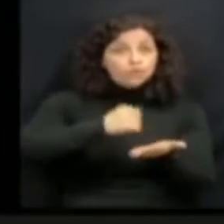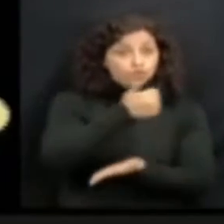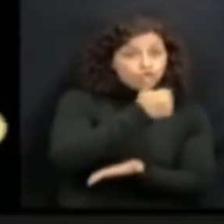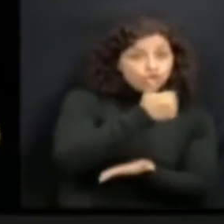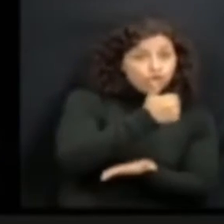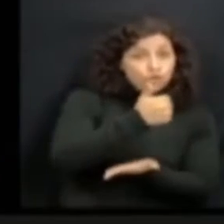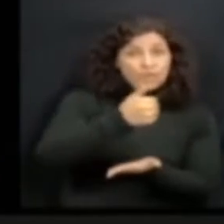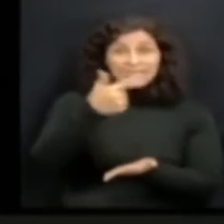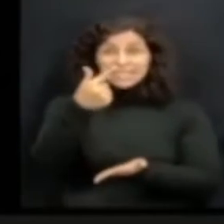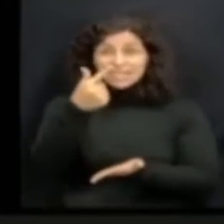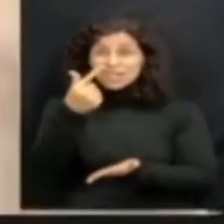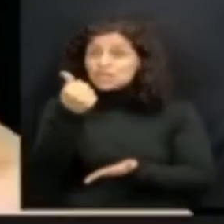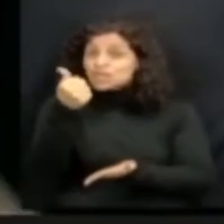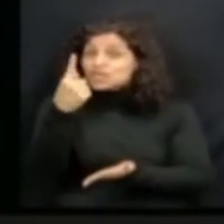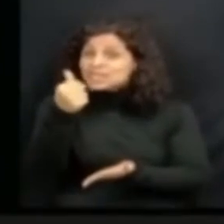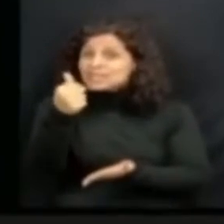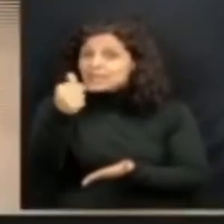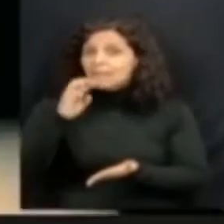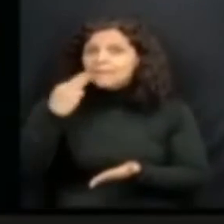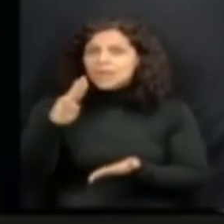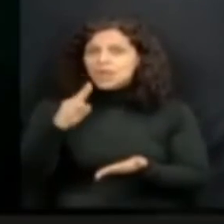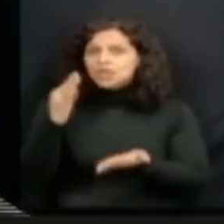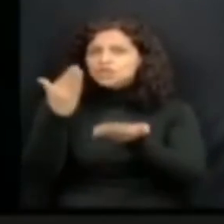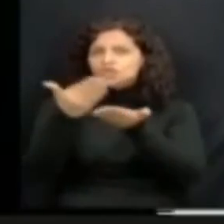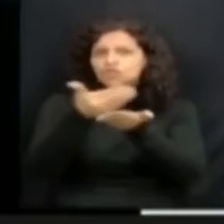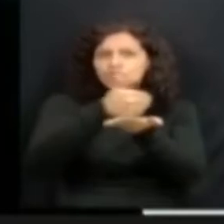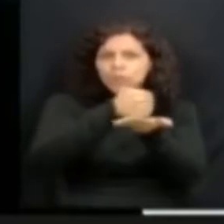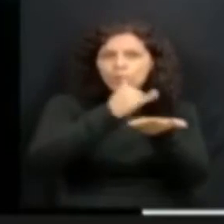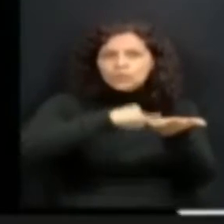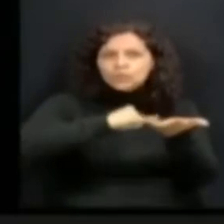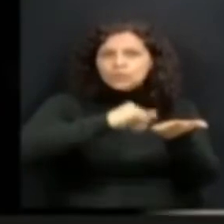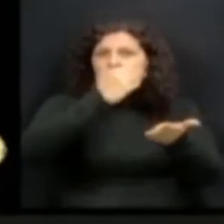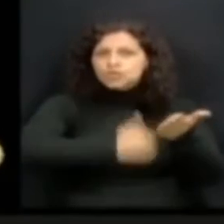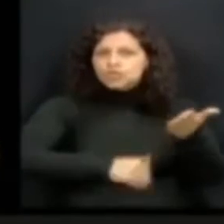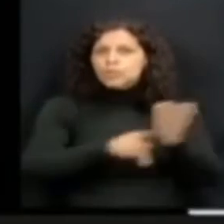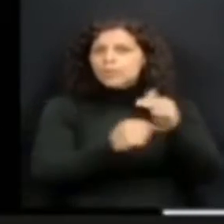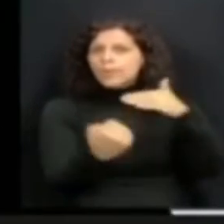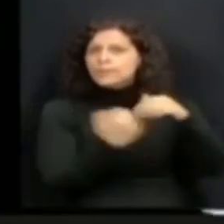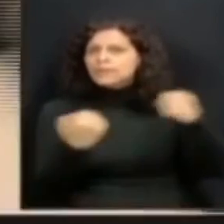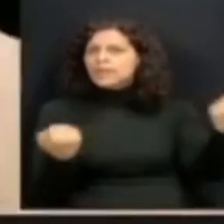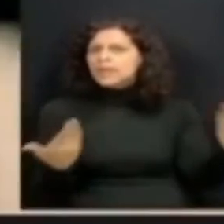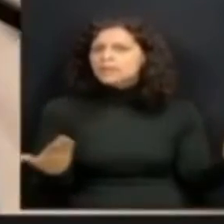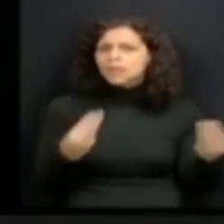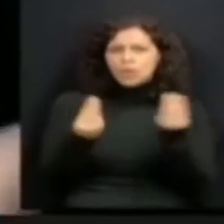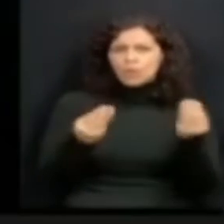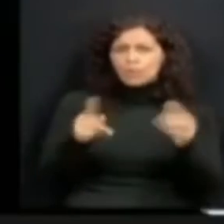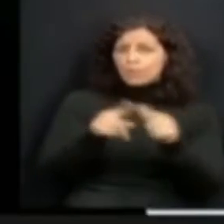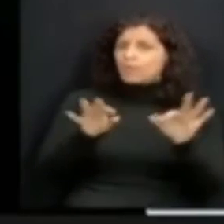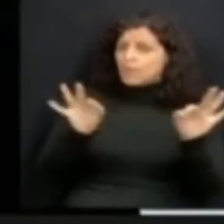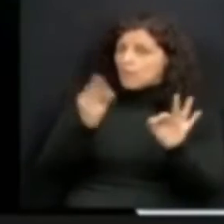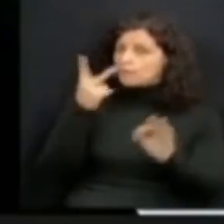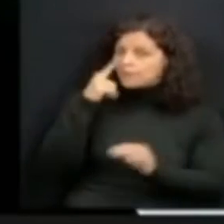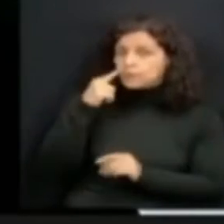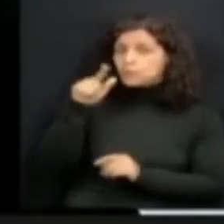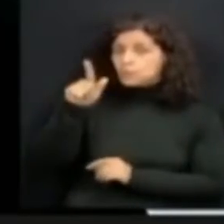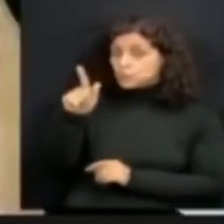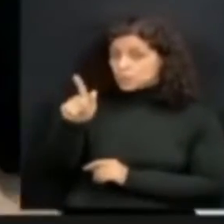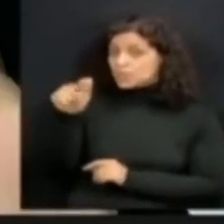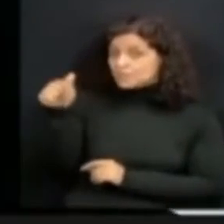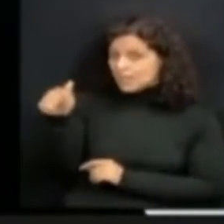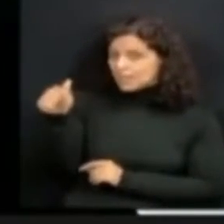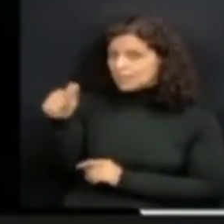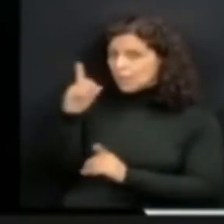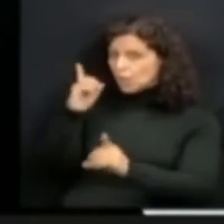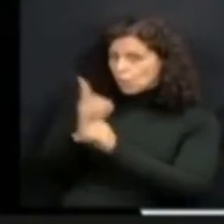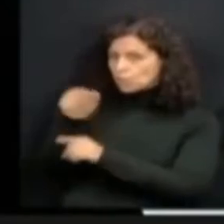e o encolhimento da prestação de serviço ao povo desse jeito? Eu acho que os simples encontros do G7, como colocado